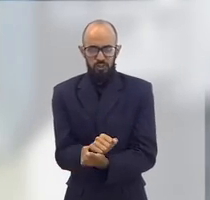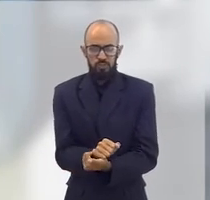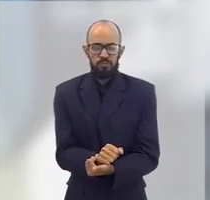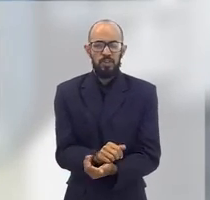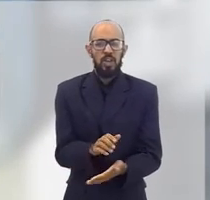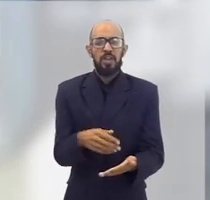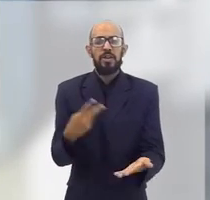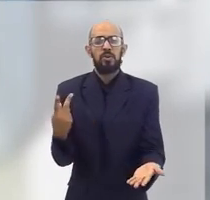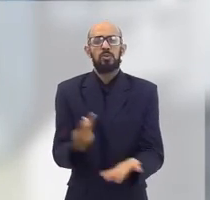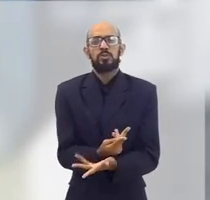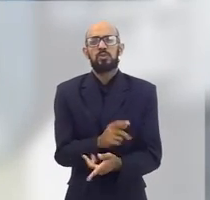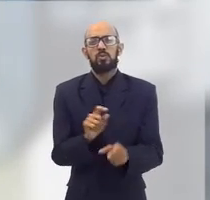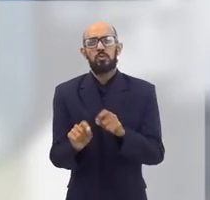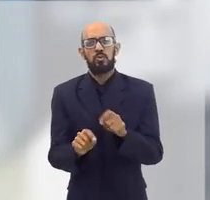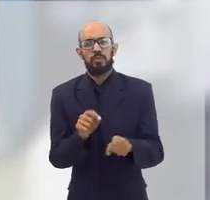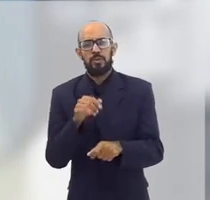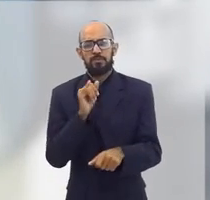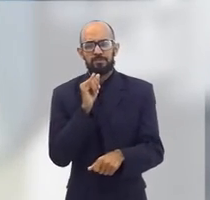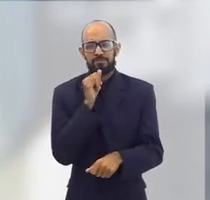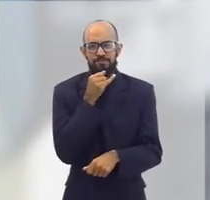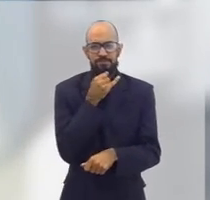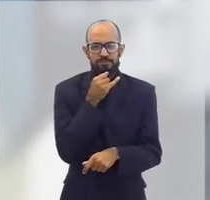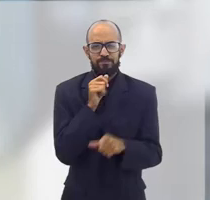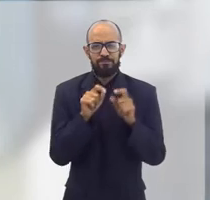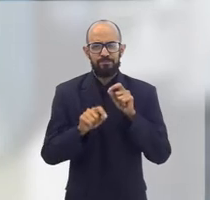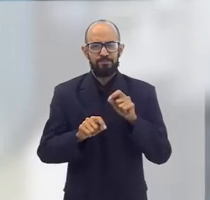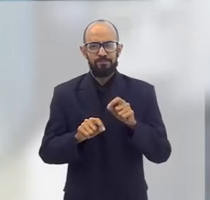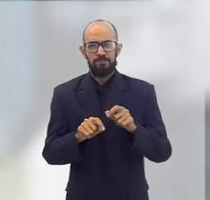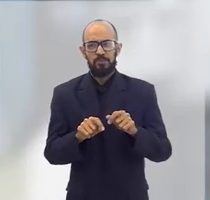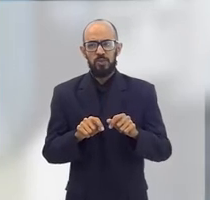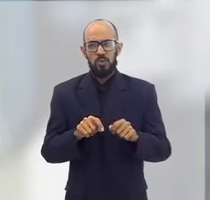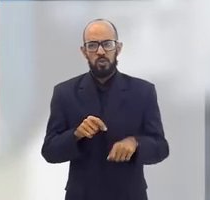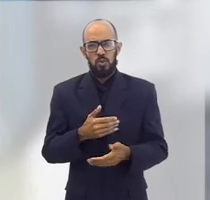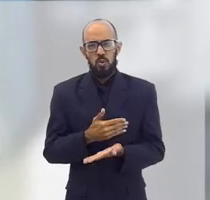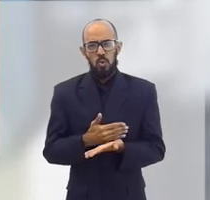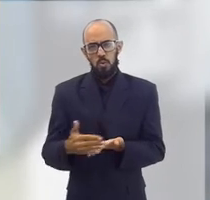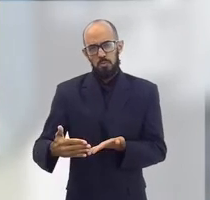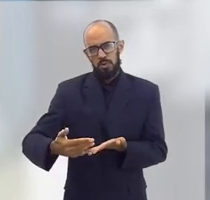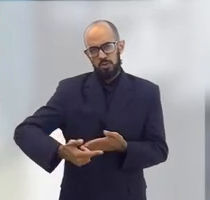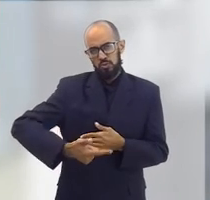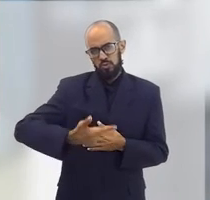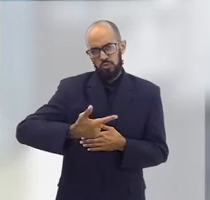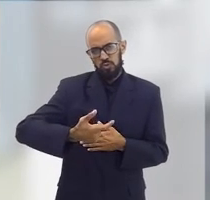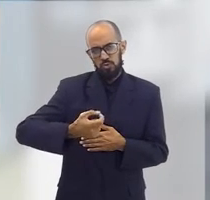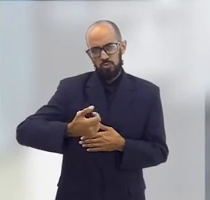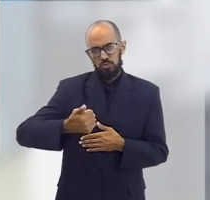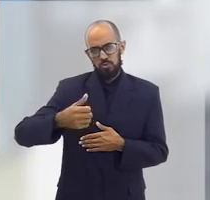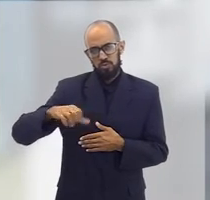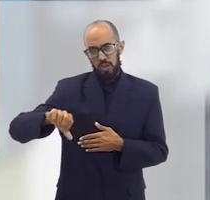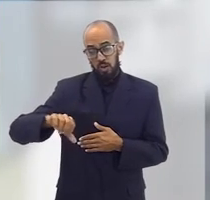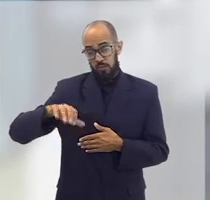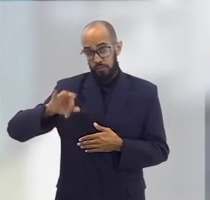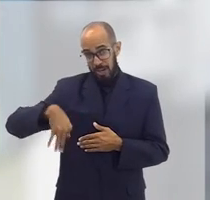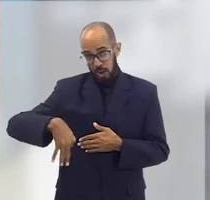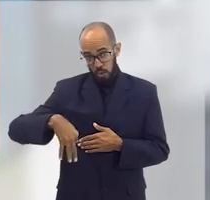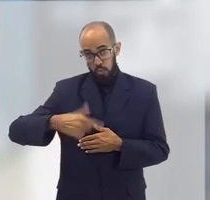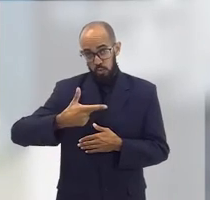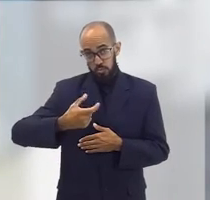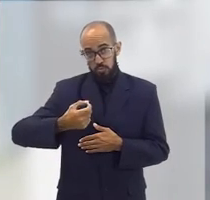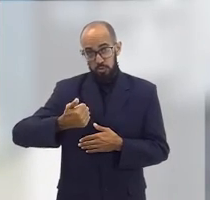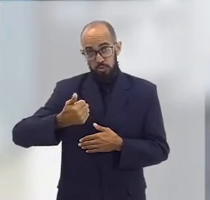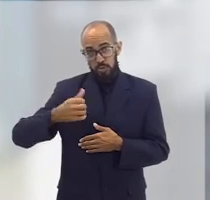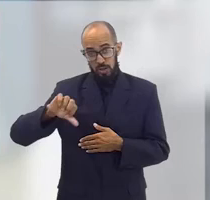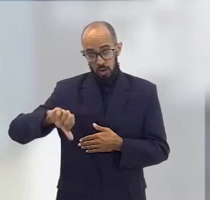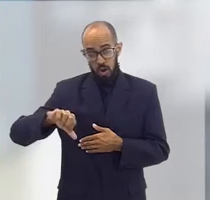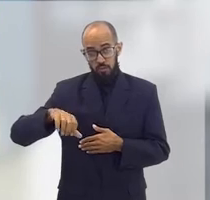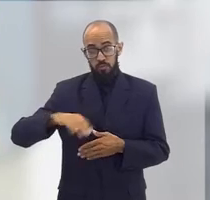ironia triste, dramática, foi que no início, final de 2019, ali, quando